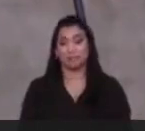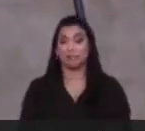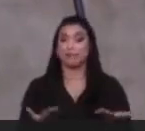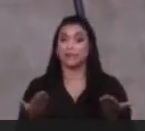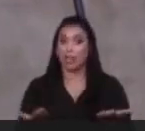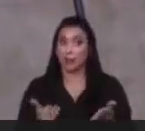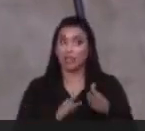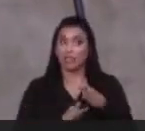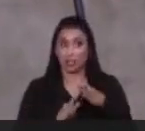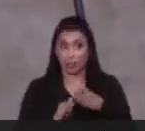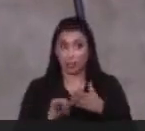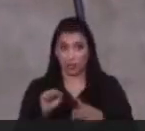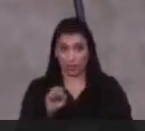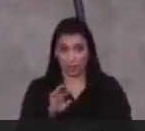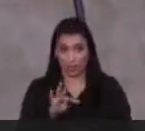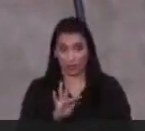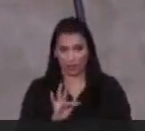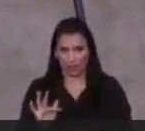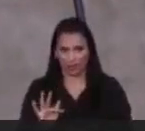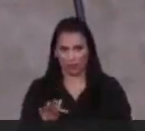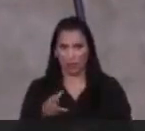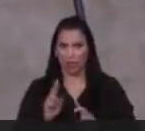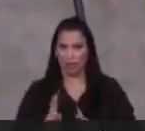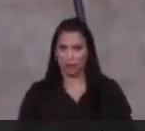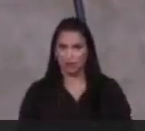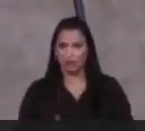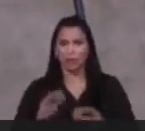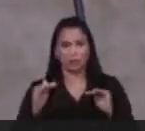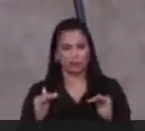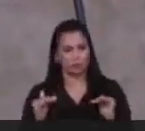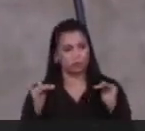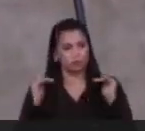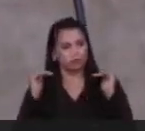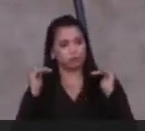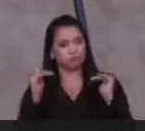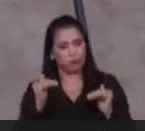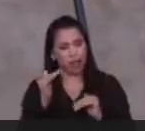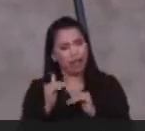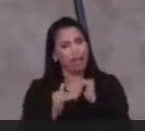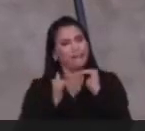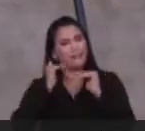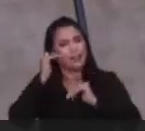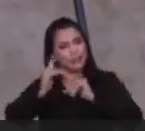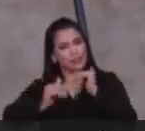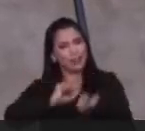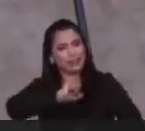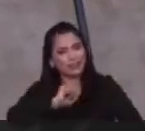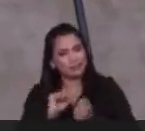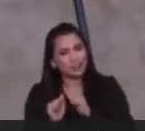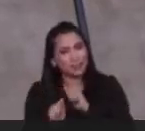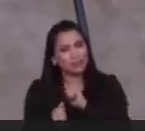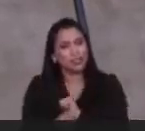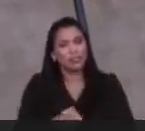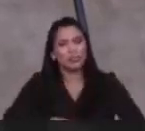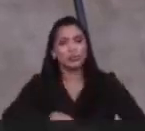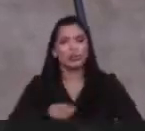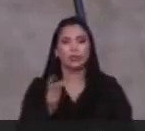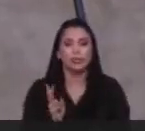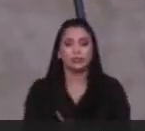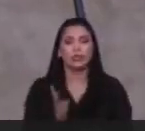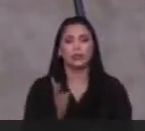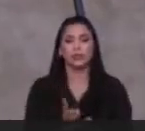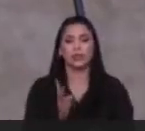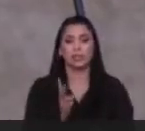Mas a instituição sobrepaira, altaneira, em evolução e aperfeiçoamento constantes,